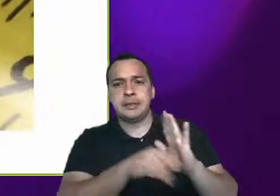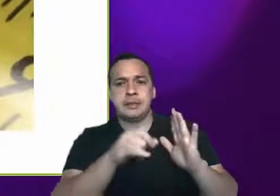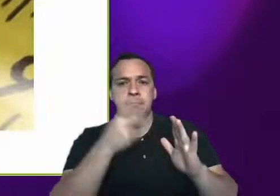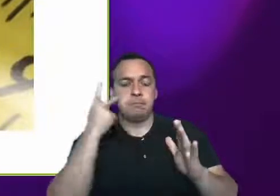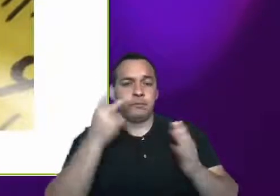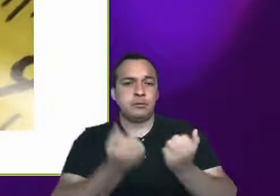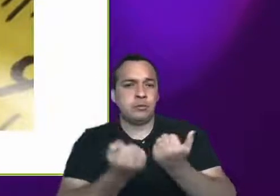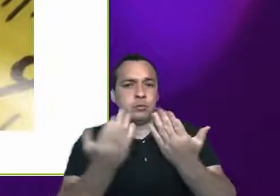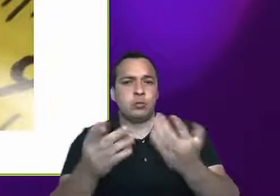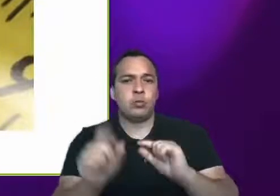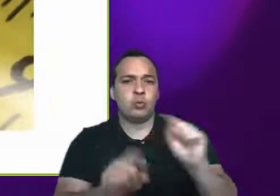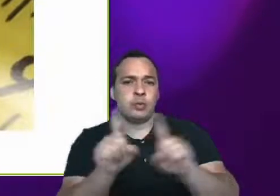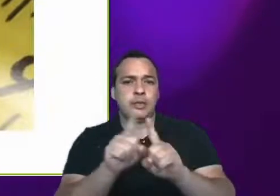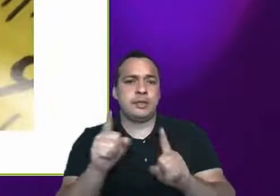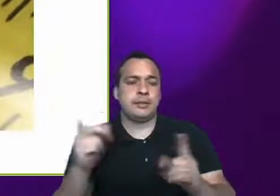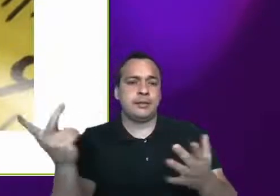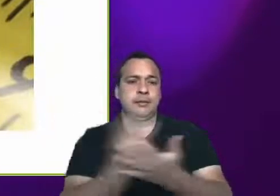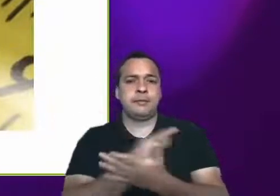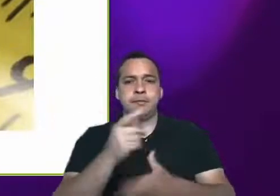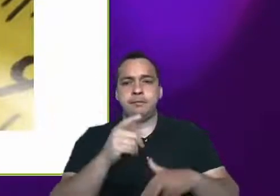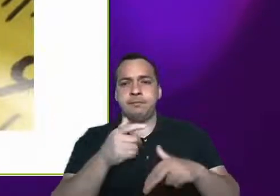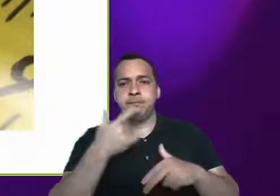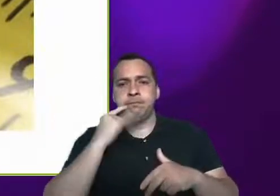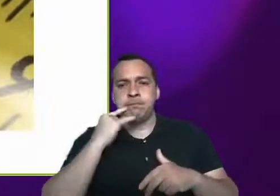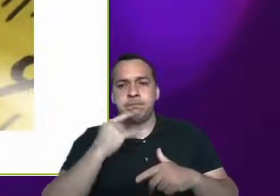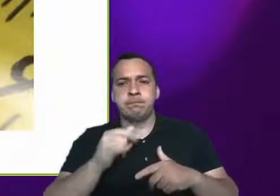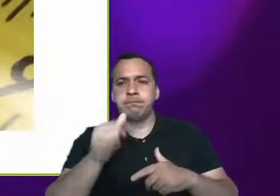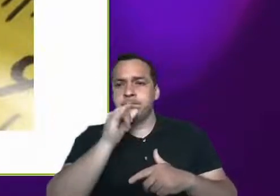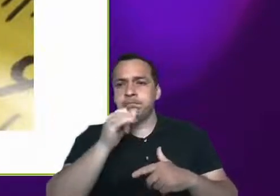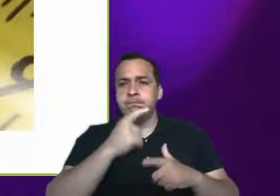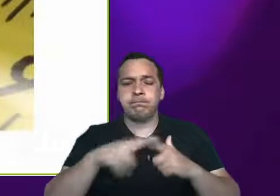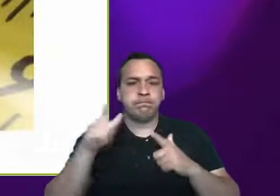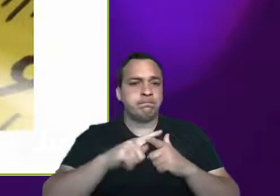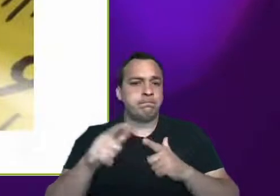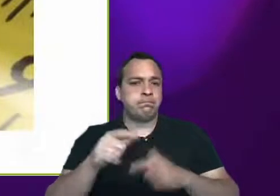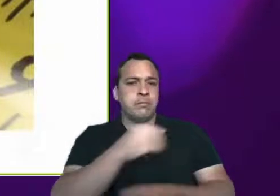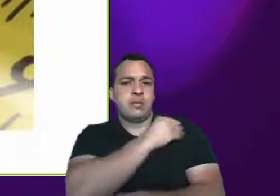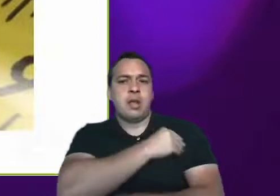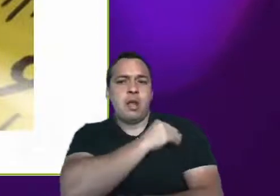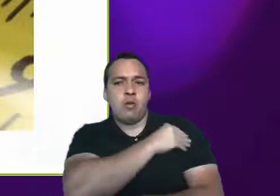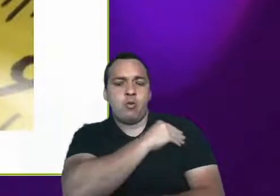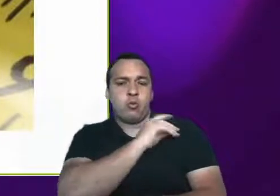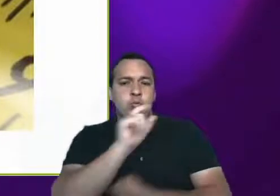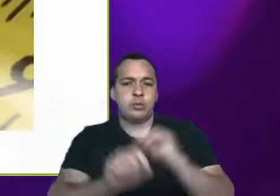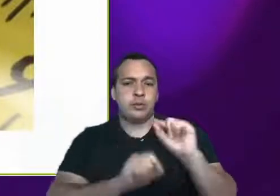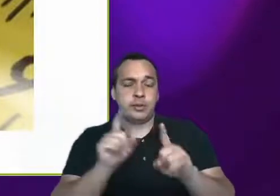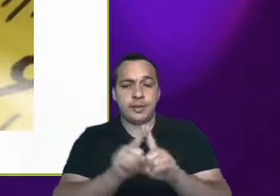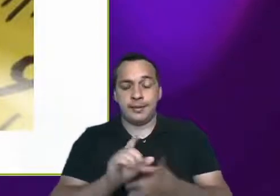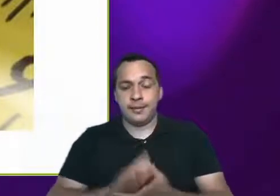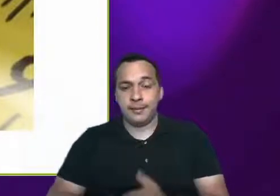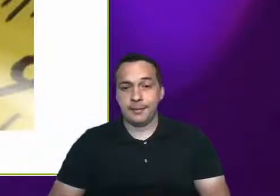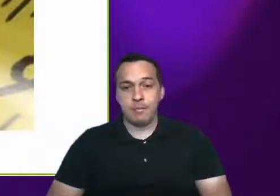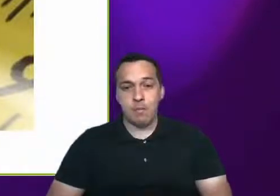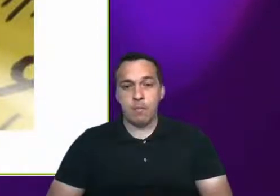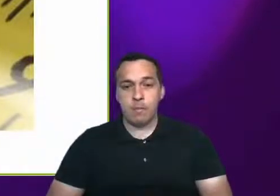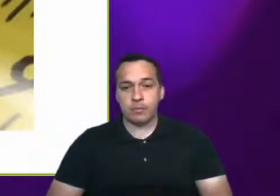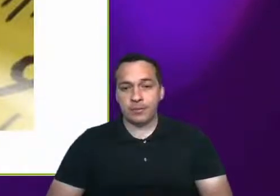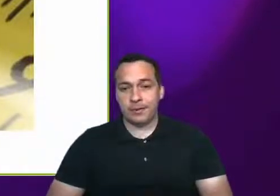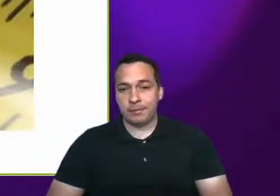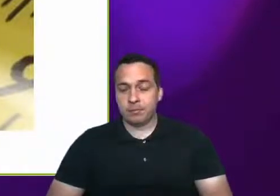transplante? Obviamente, isso tem a ver com a cirrose, porque depende da função do fígado, do